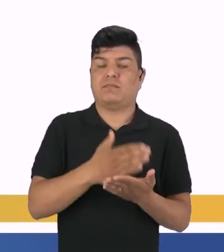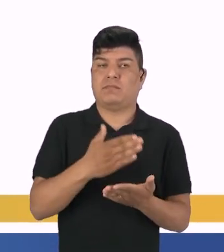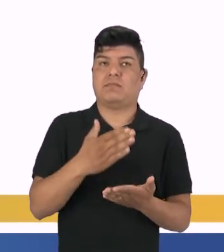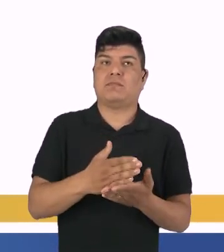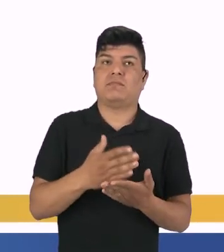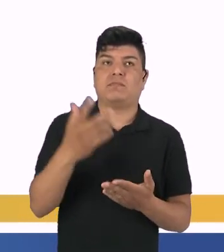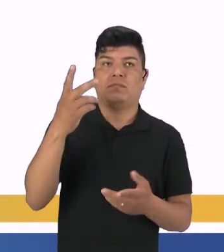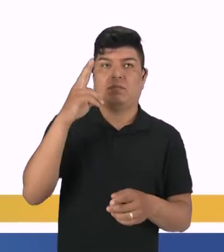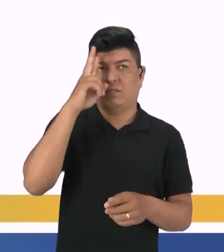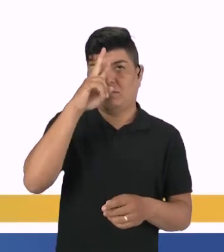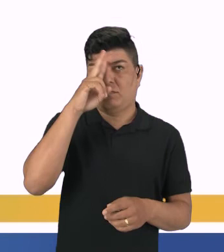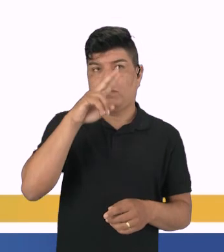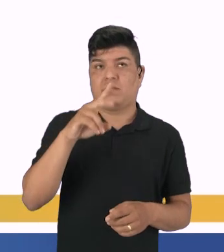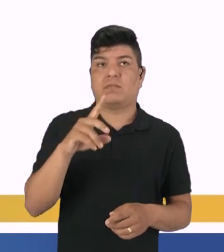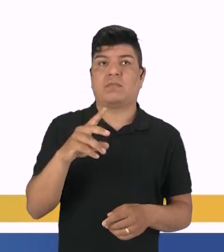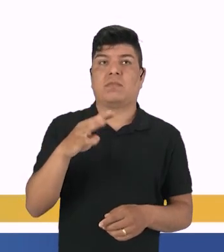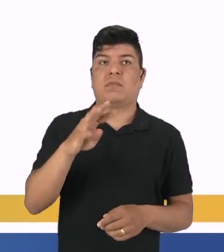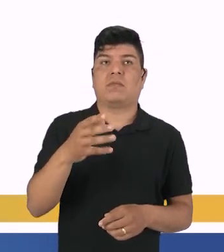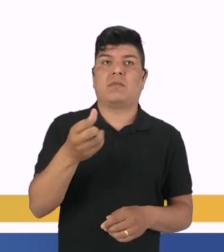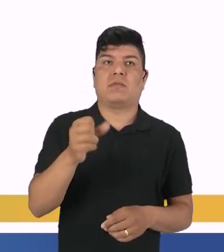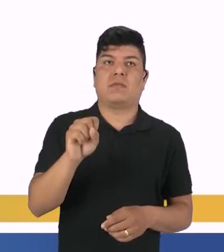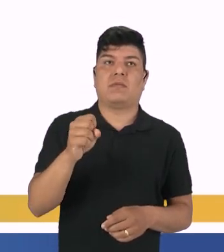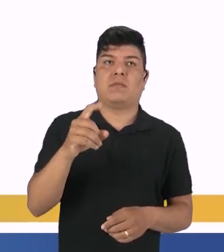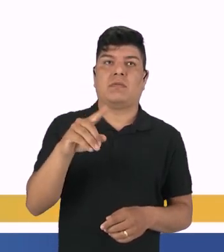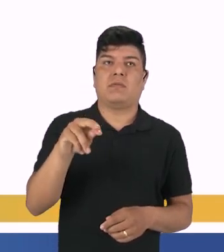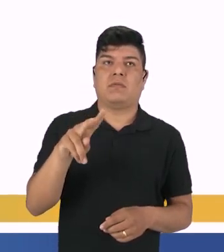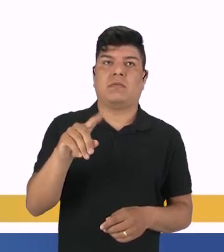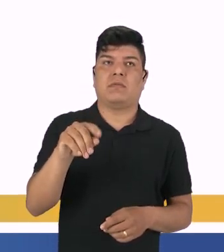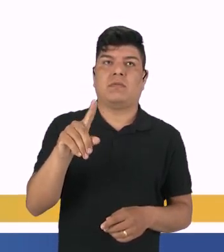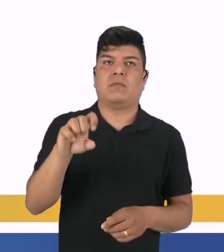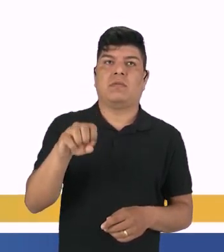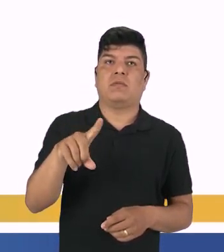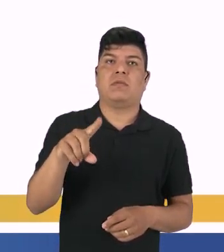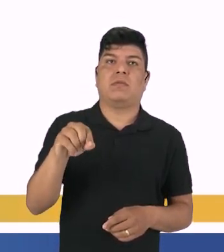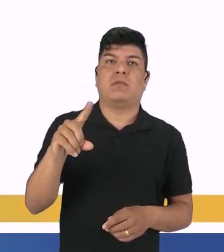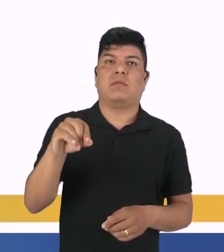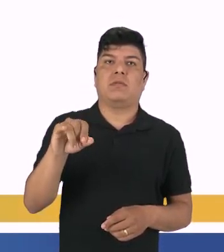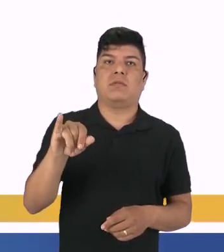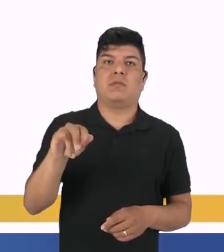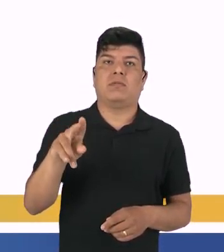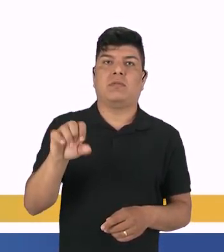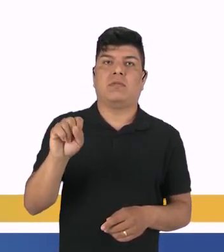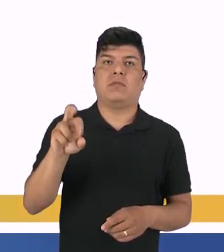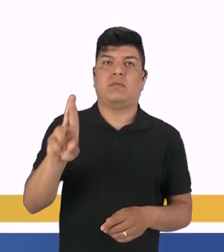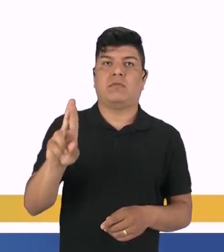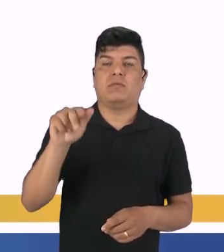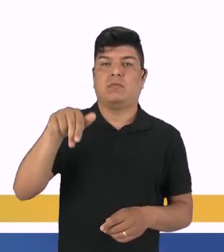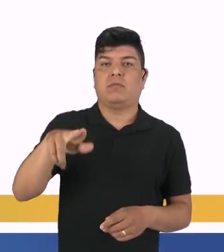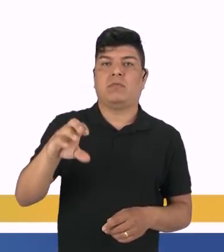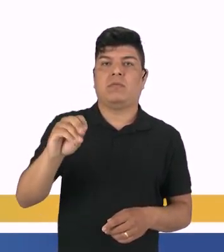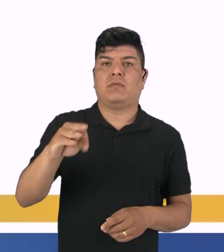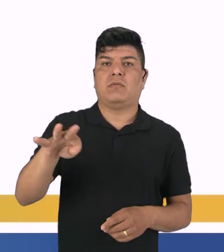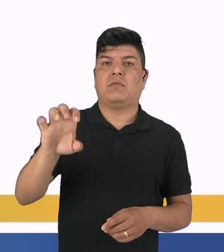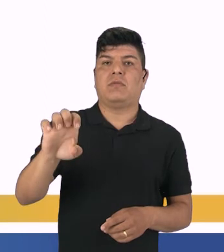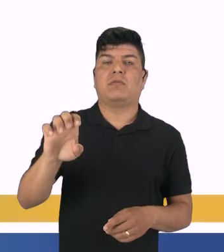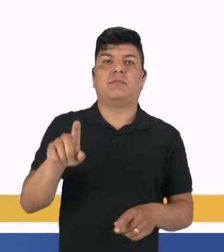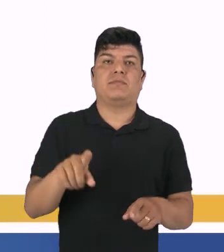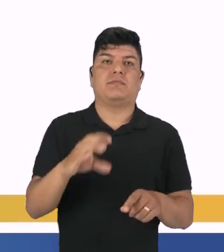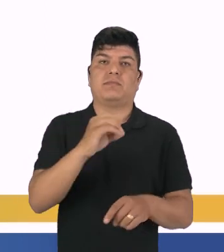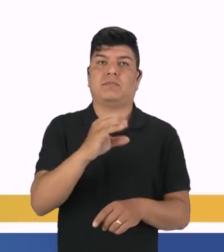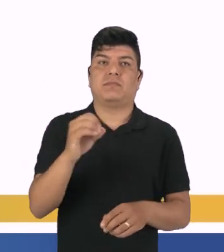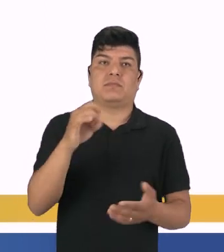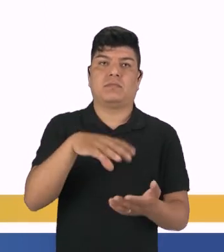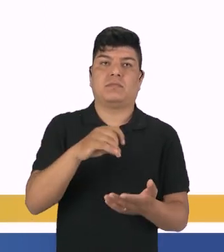também, ó, novamente, o 4.680 é o dividendo, o 18 é o divisor, 260 é o quociente e o 00